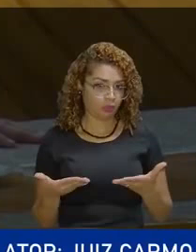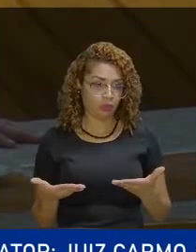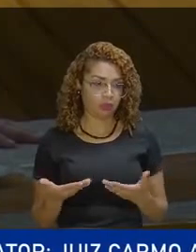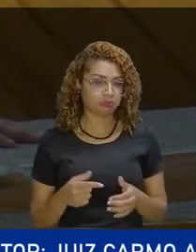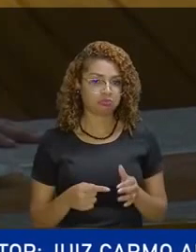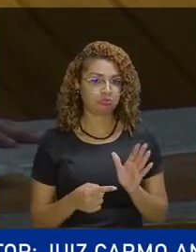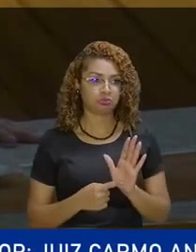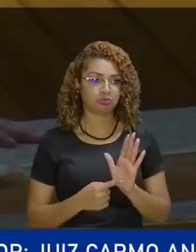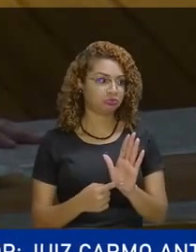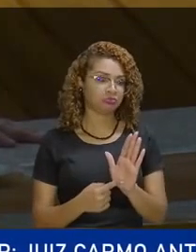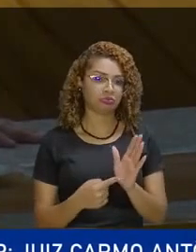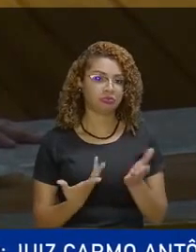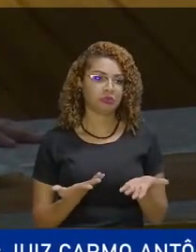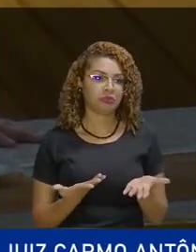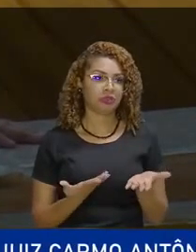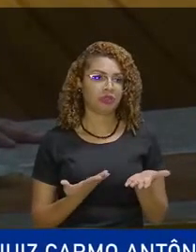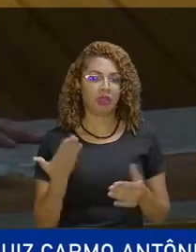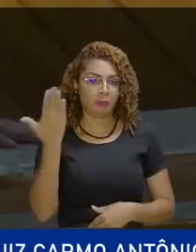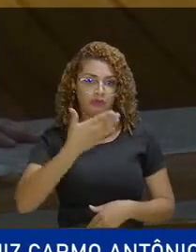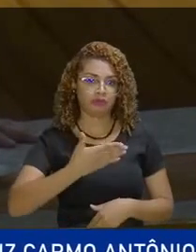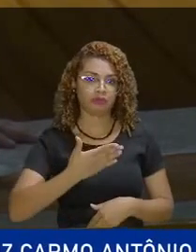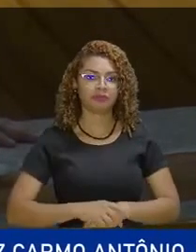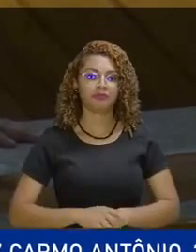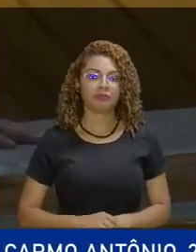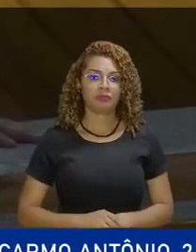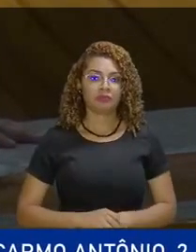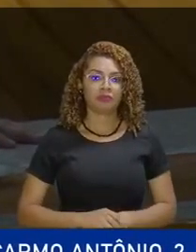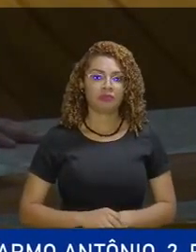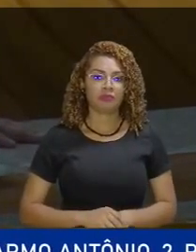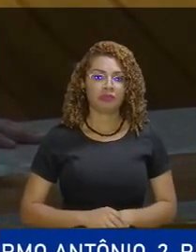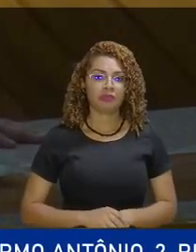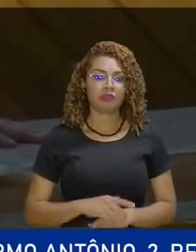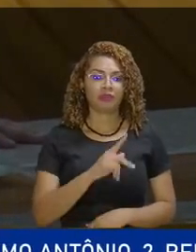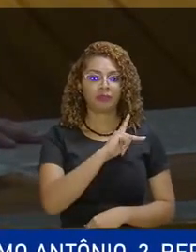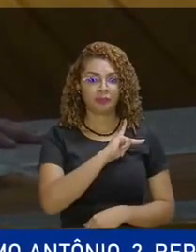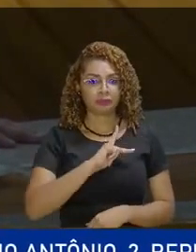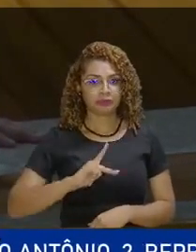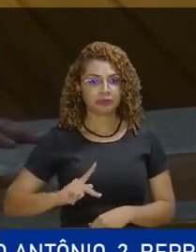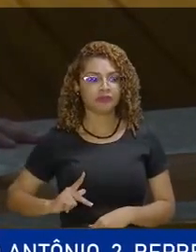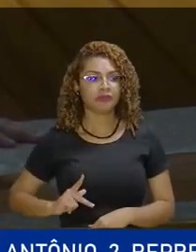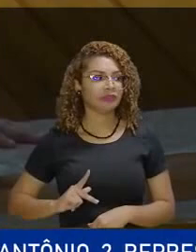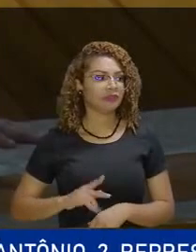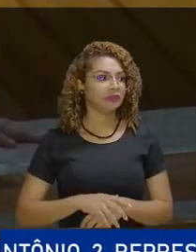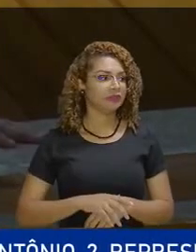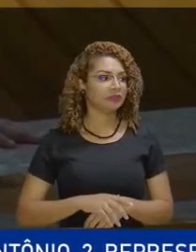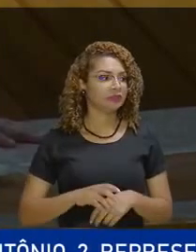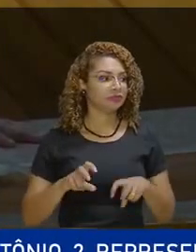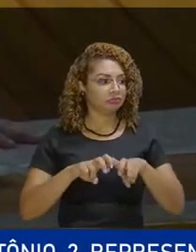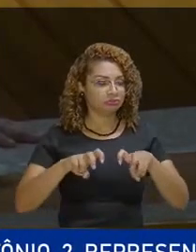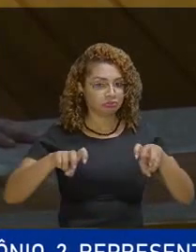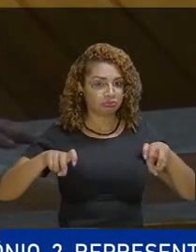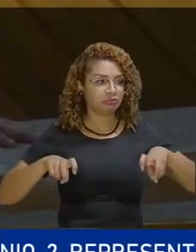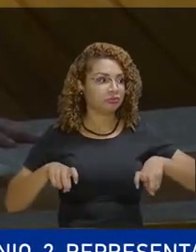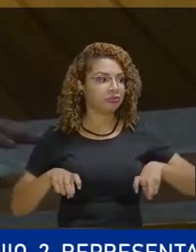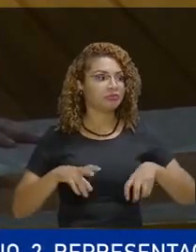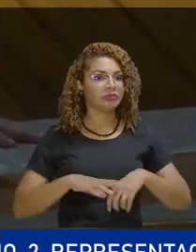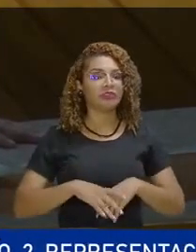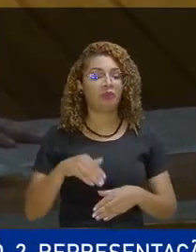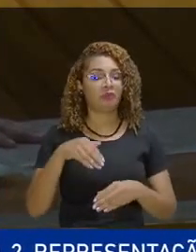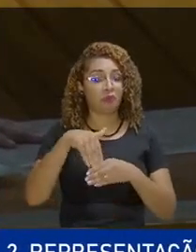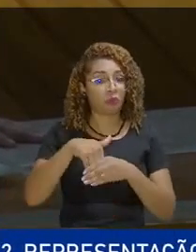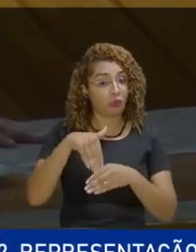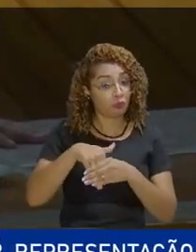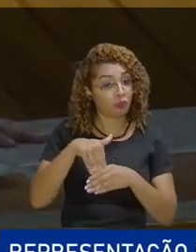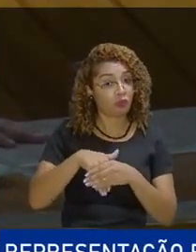referência. Então, senhor presidente Eminêncio Pares e senhora procuradora regional eleitoral, eu acho que o voto do